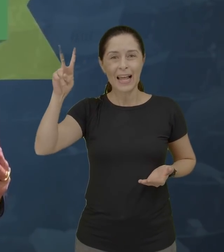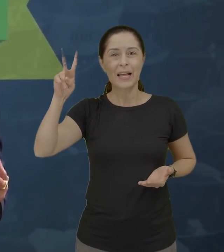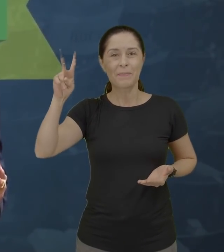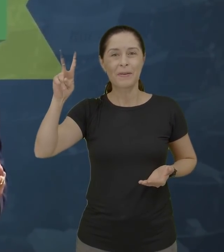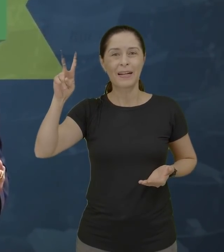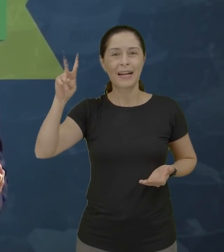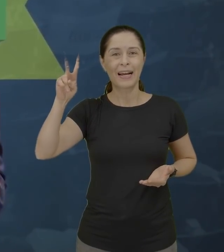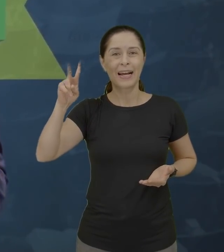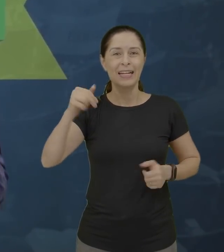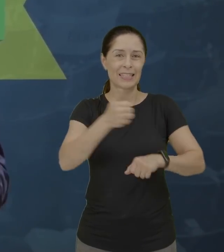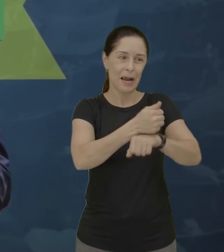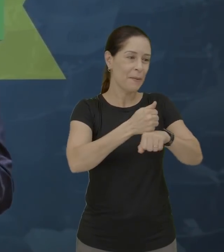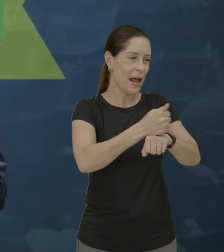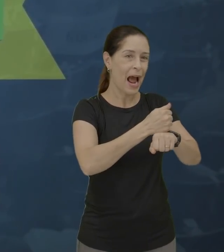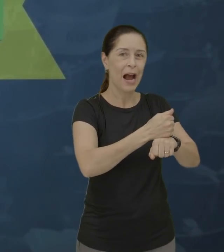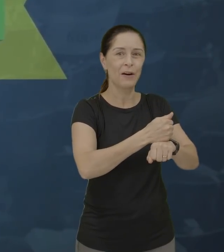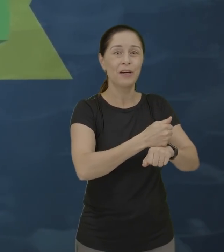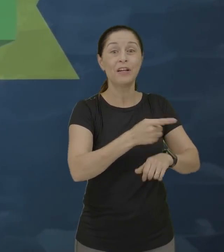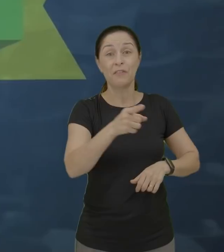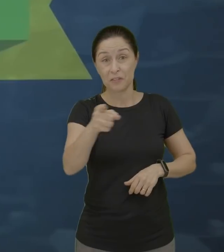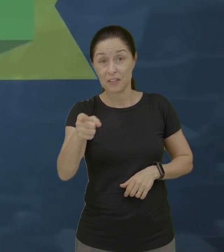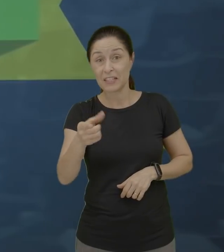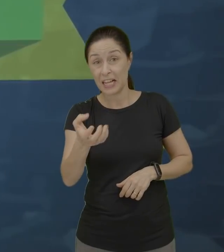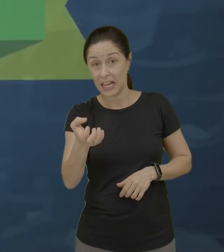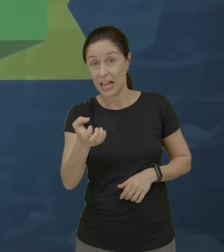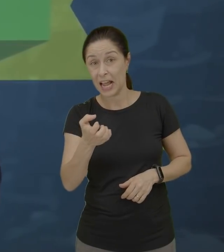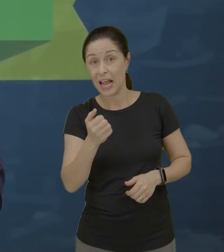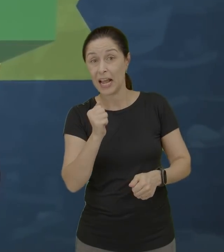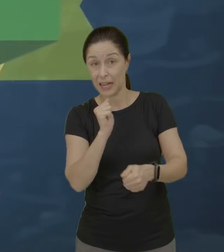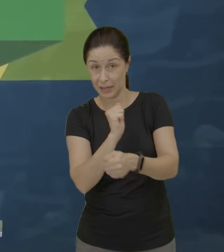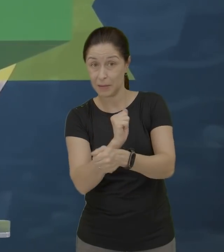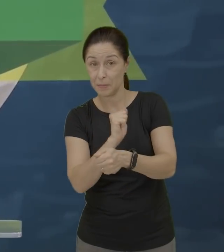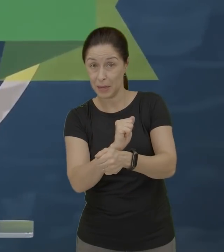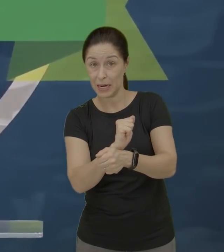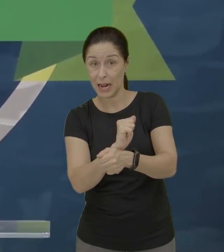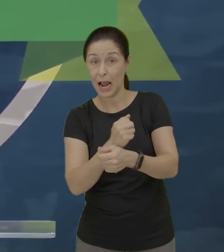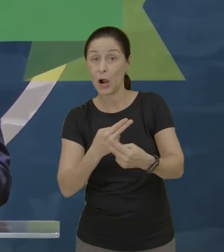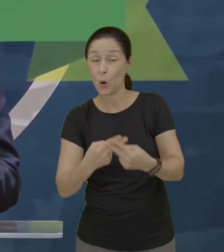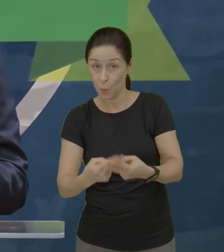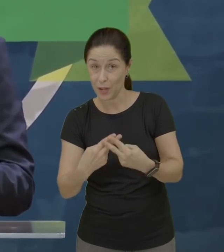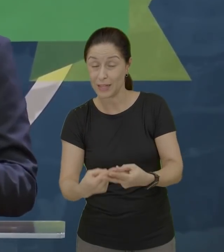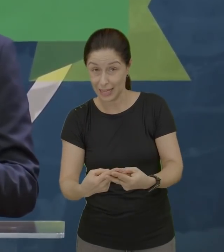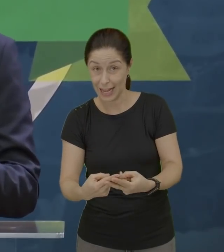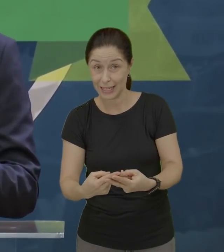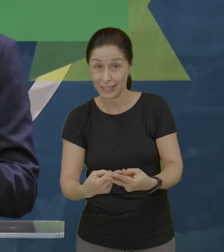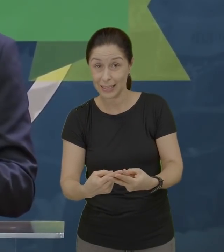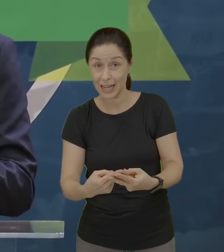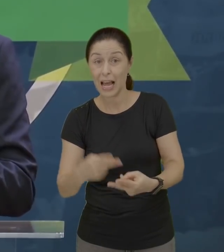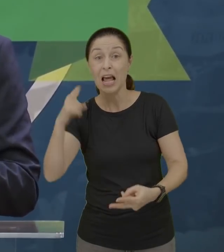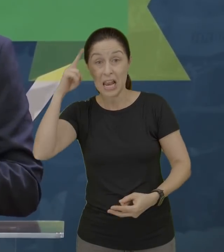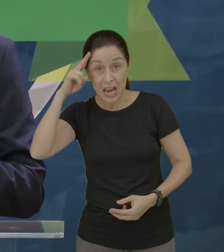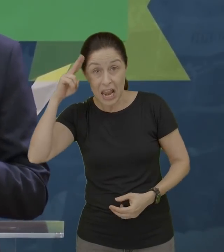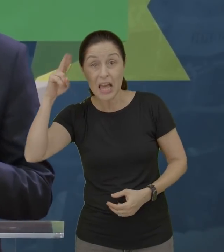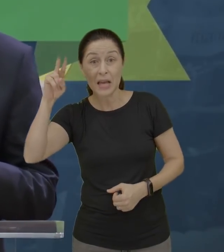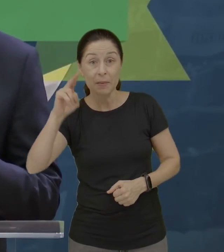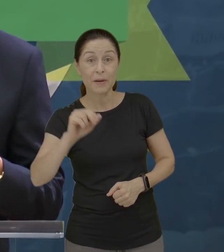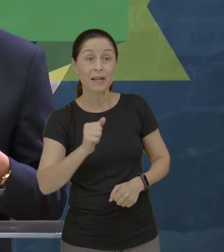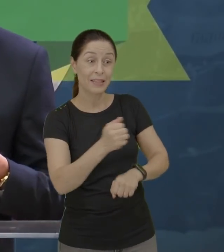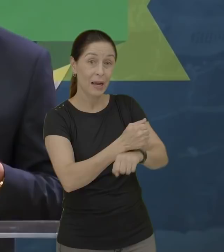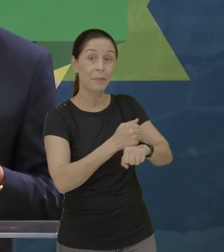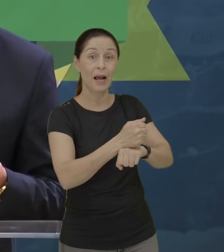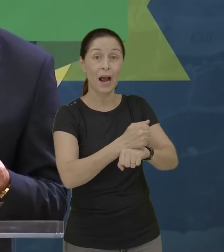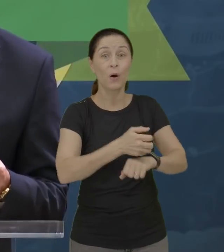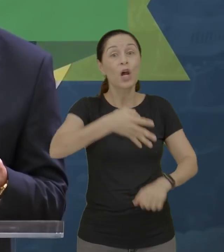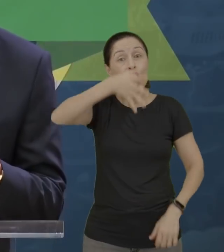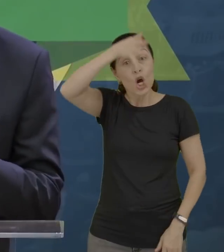Você quer esperar? Olha para Abraão. Então eu queria que você fosse comigo para Romanos 4, porque lá